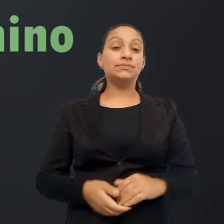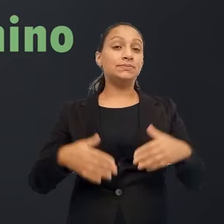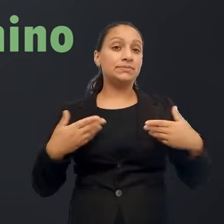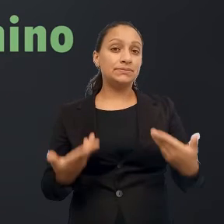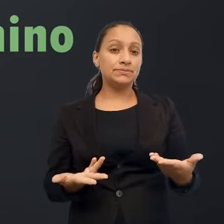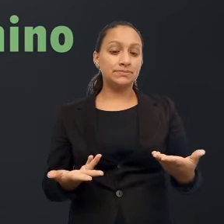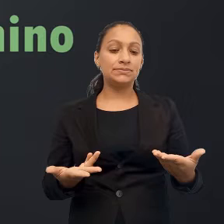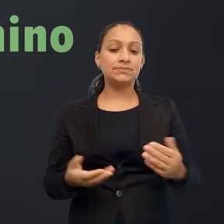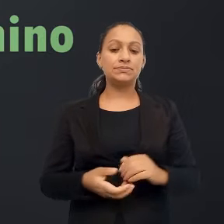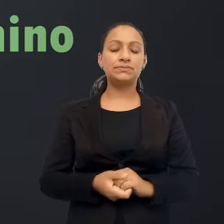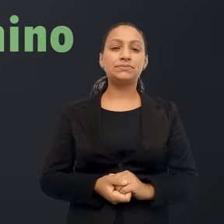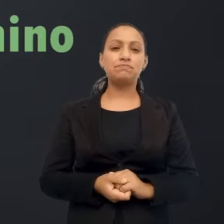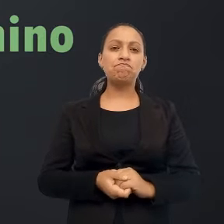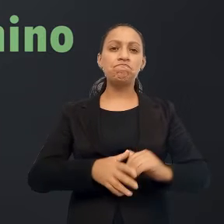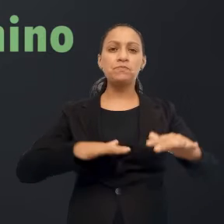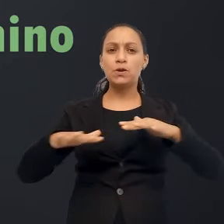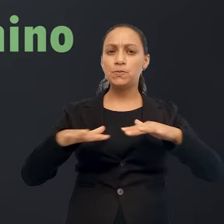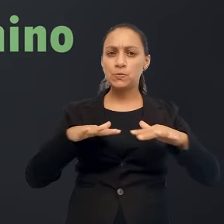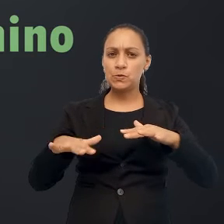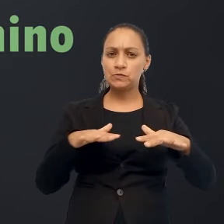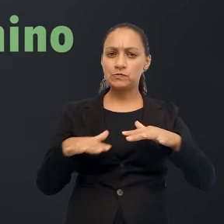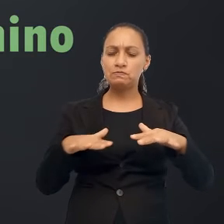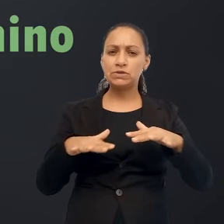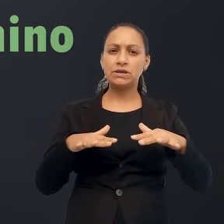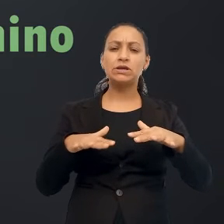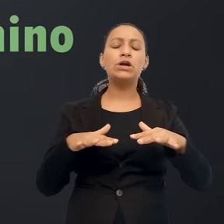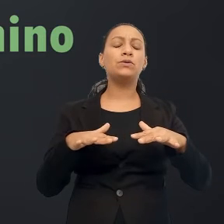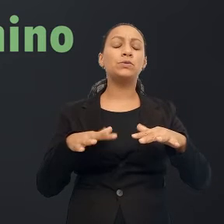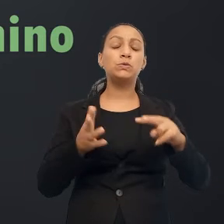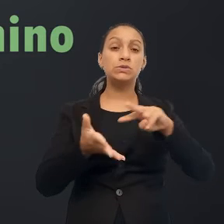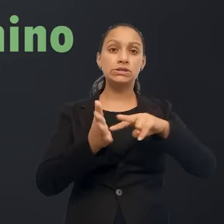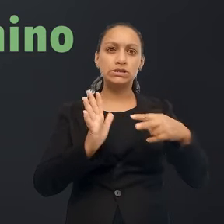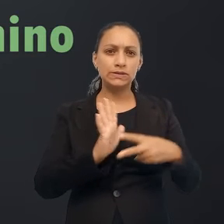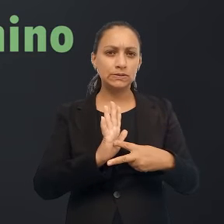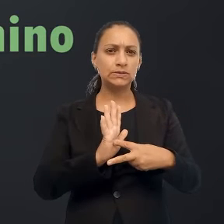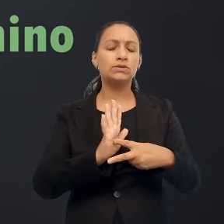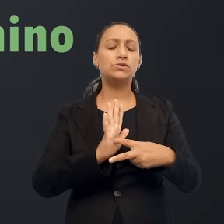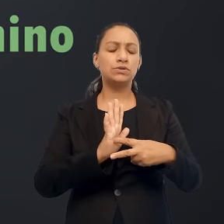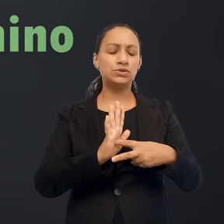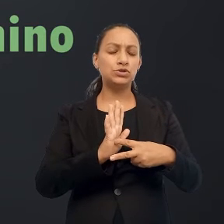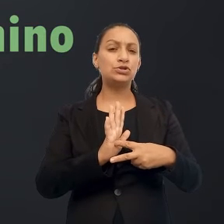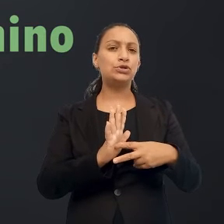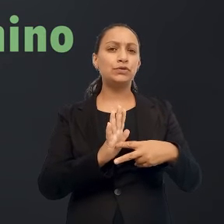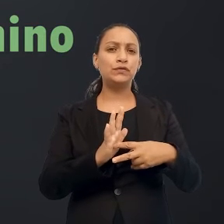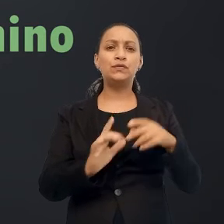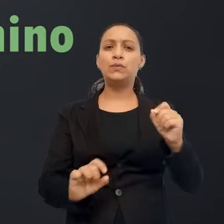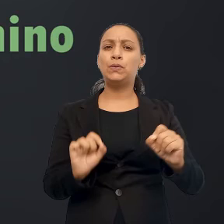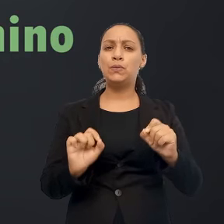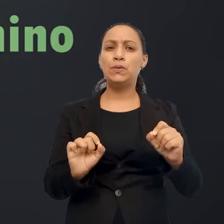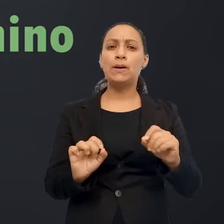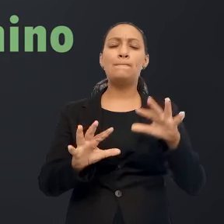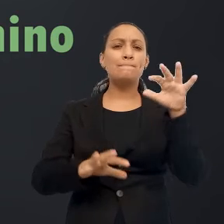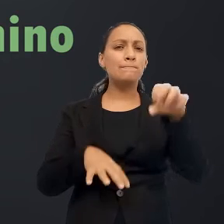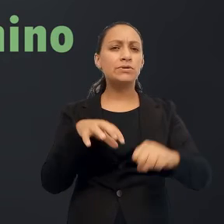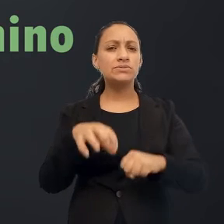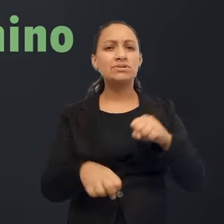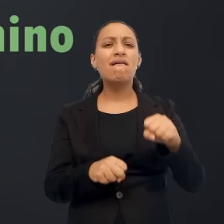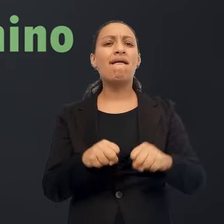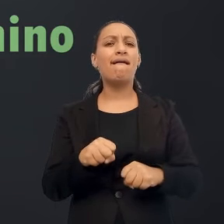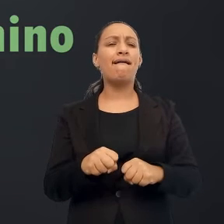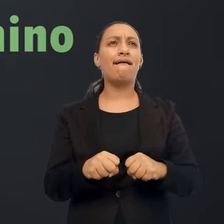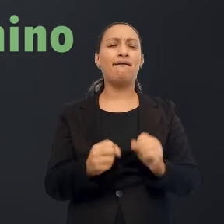gente tem ali um movimento bem significativo de buscar,